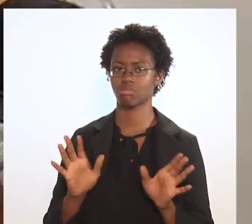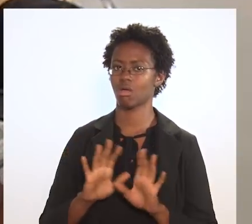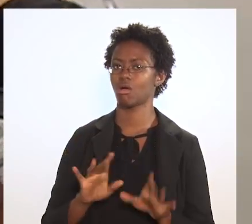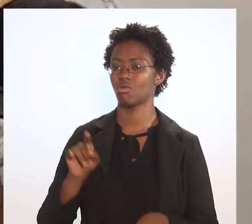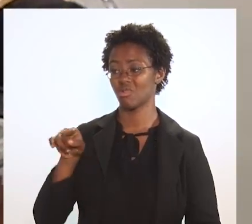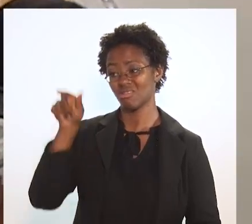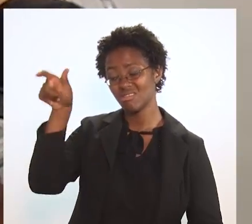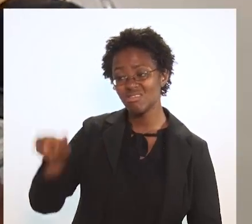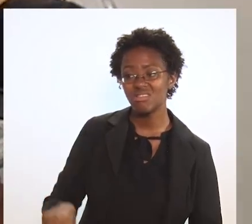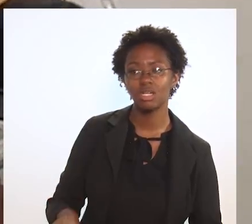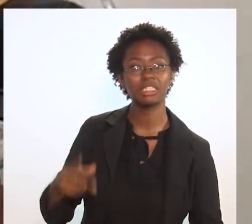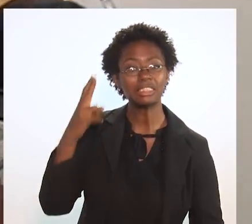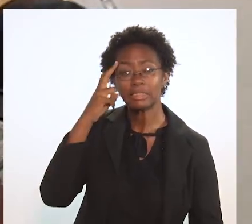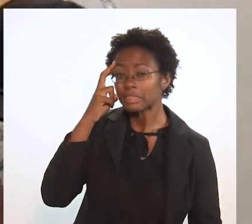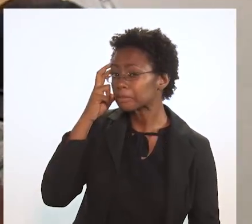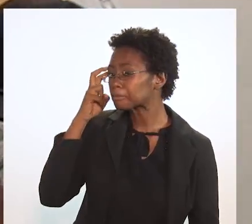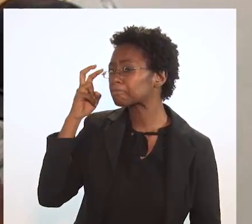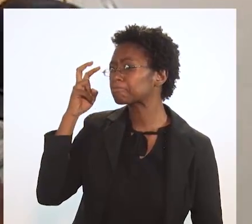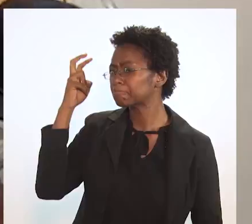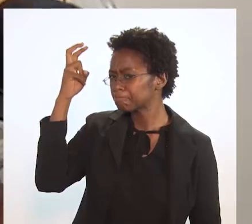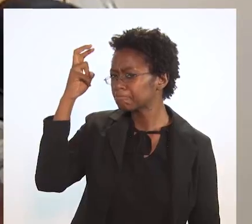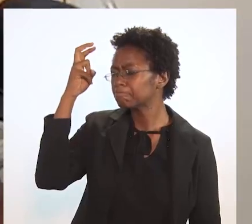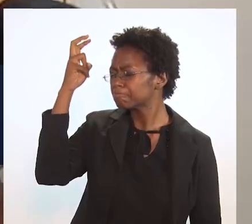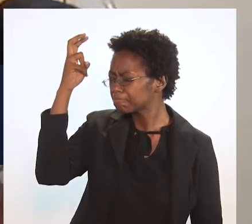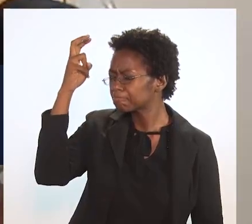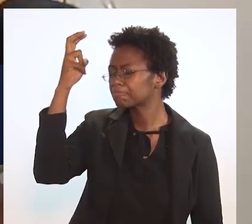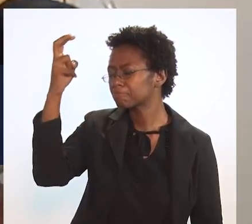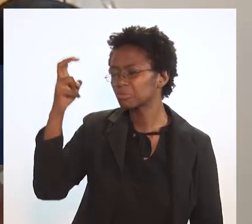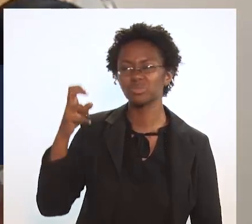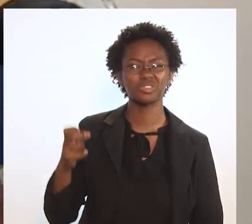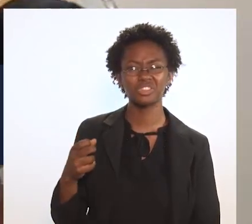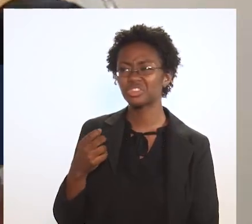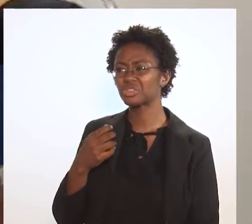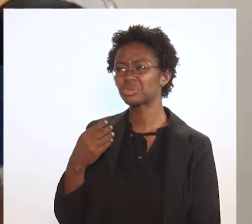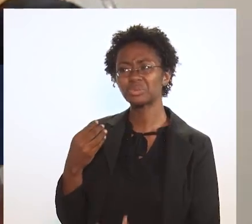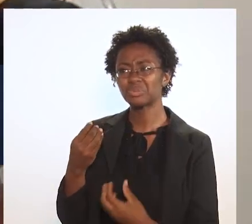cara era de uma inteligência